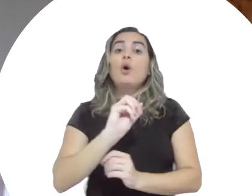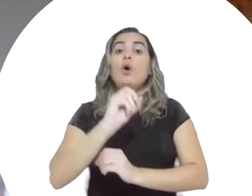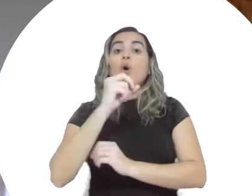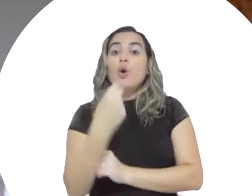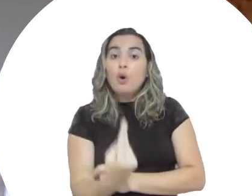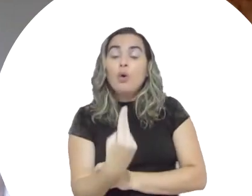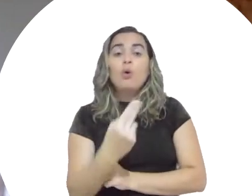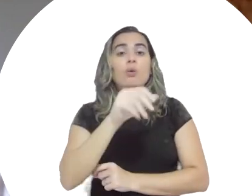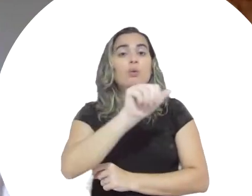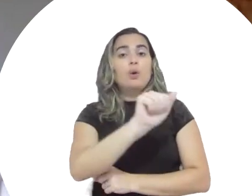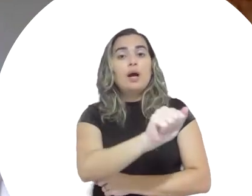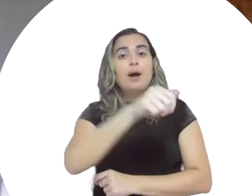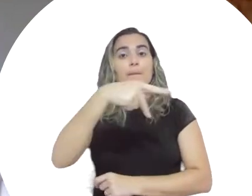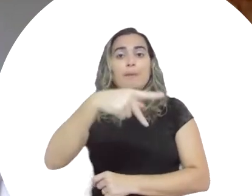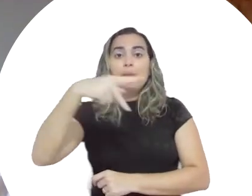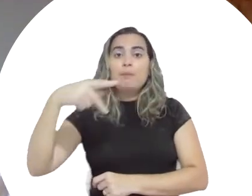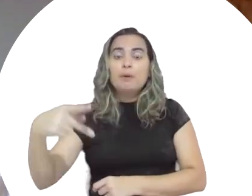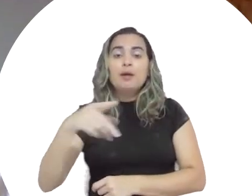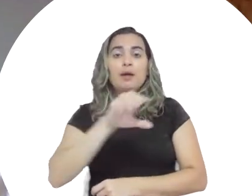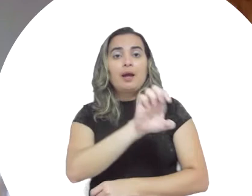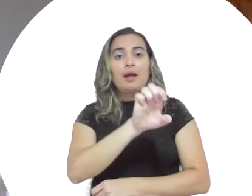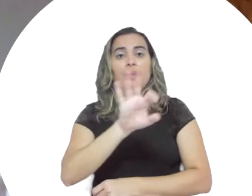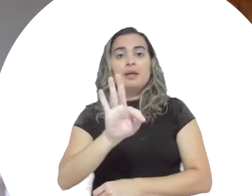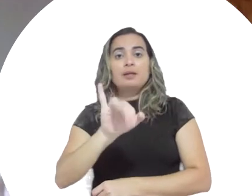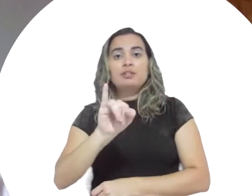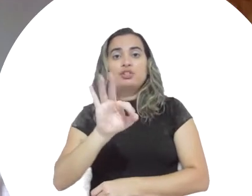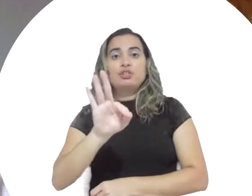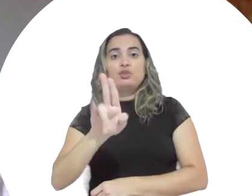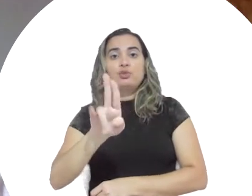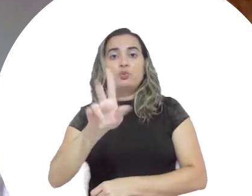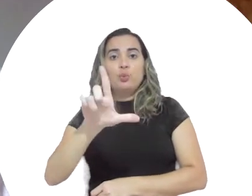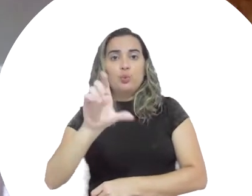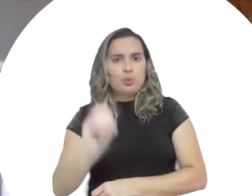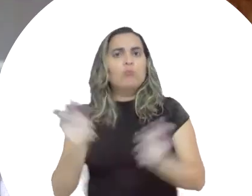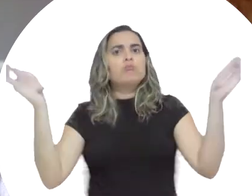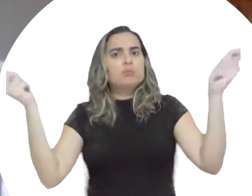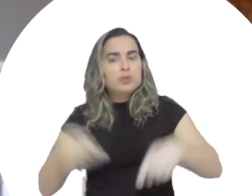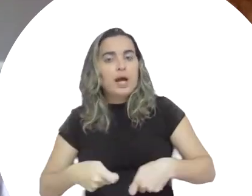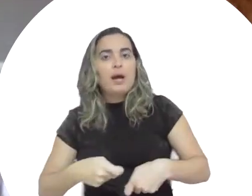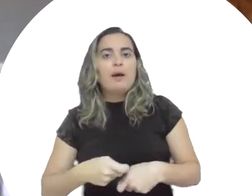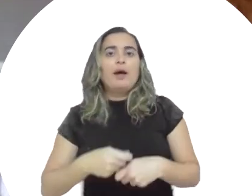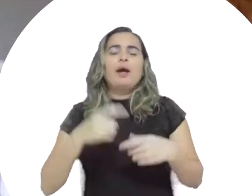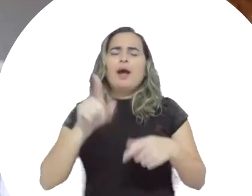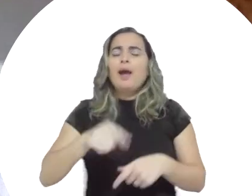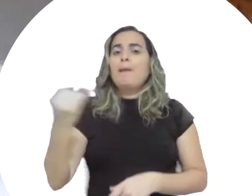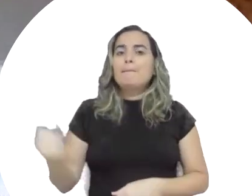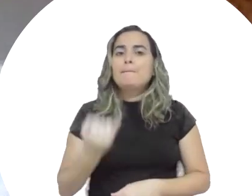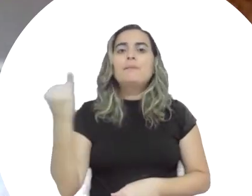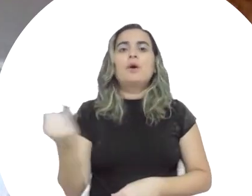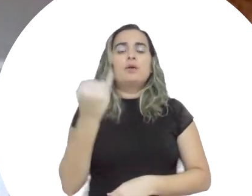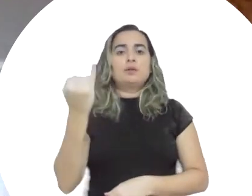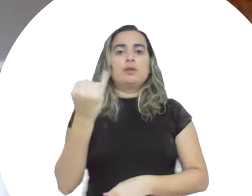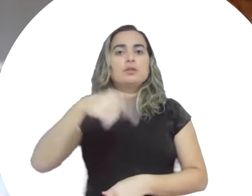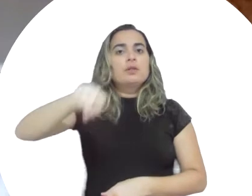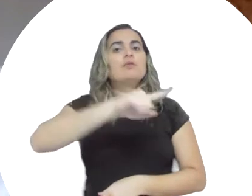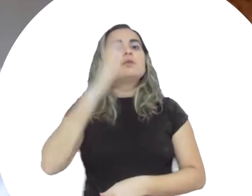ou então ele pode fazer a sua inscrição pelo aquele aplicativo e-título. Mas é bem